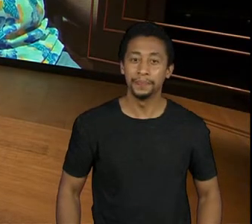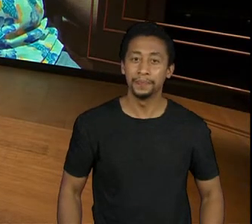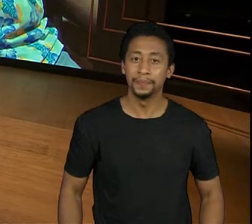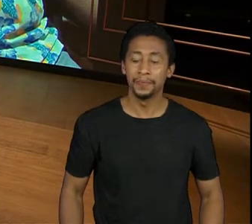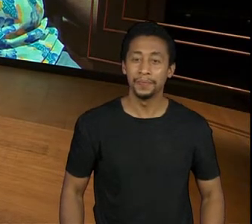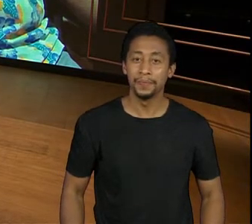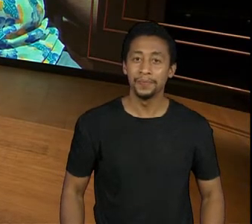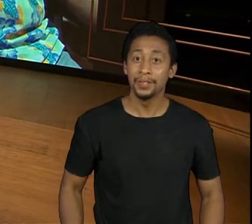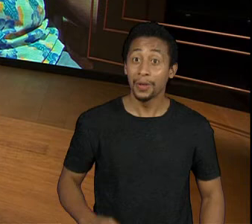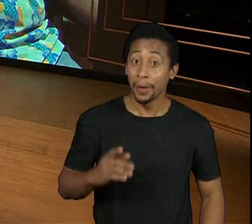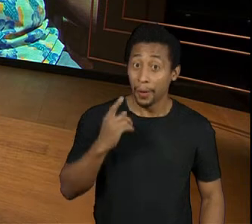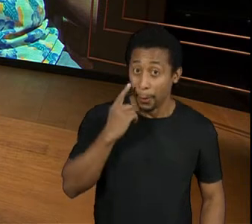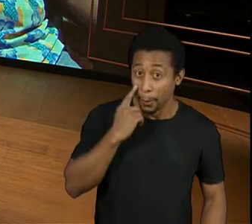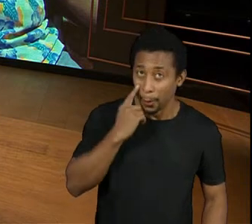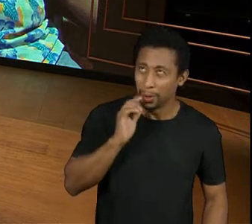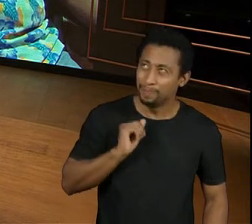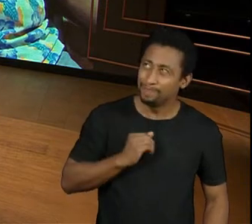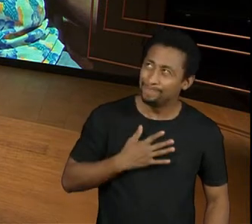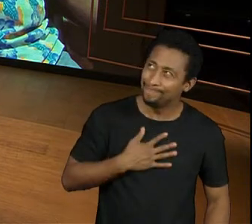Olha,